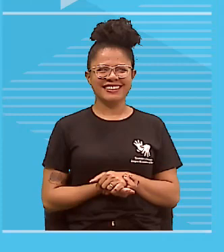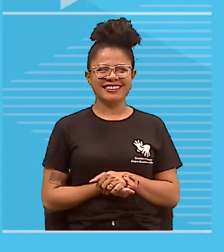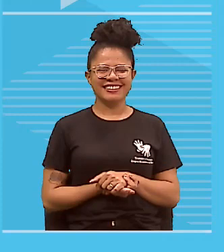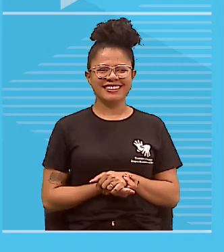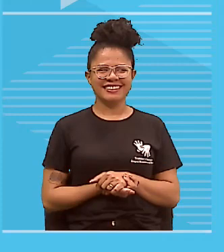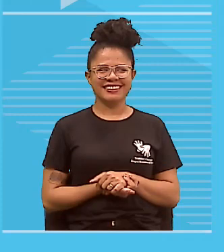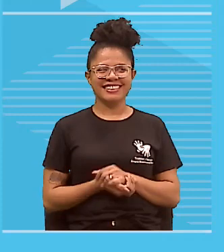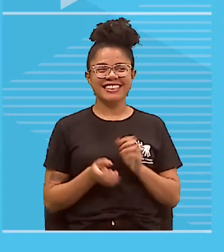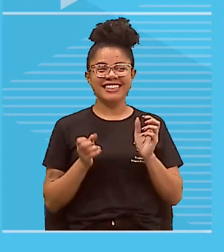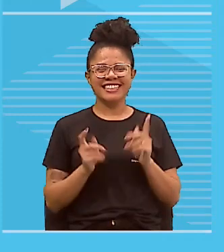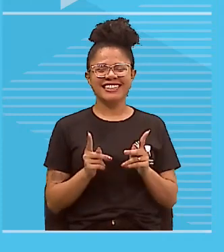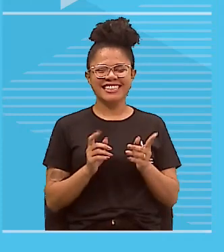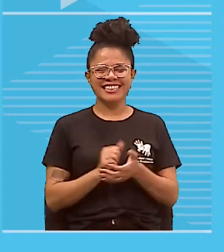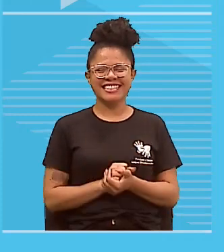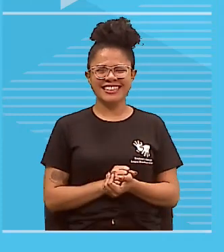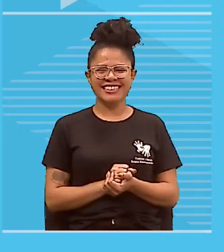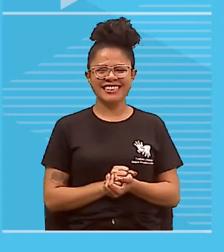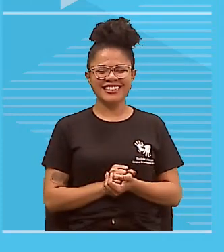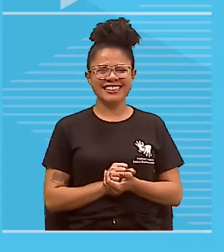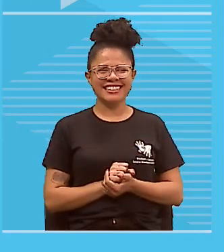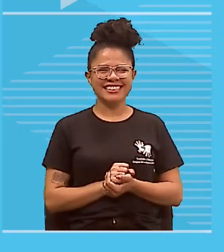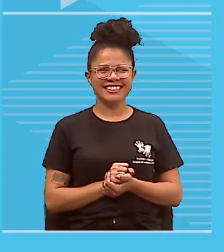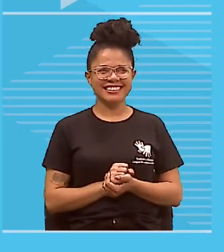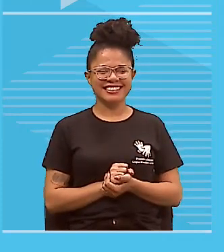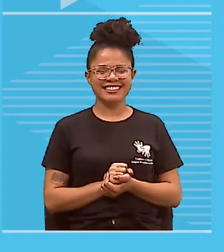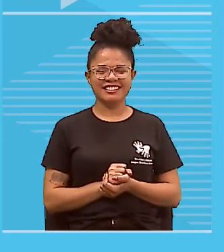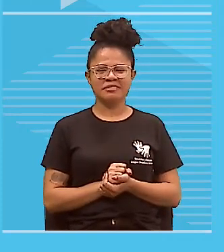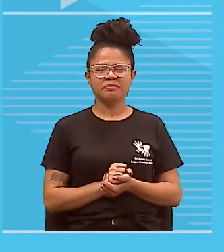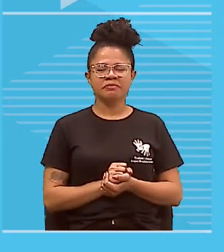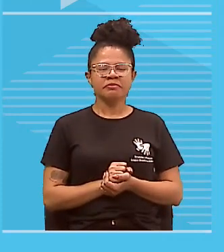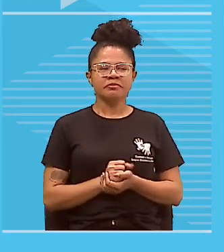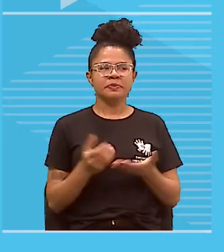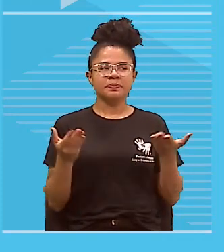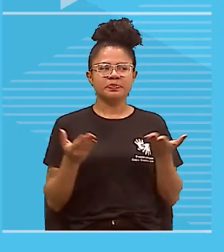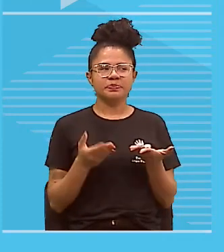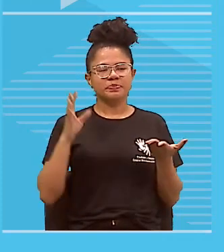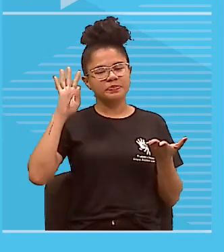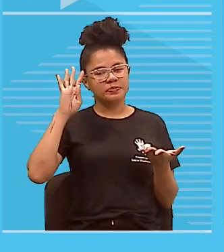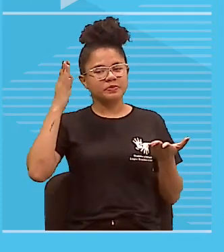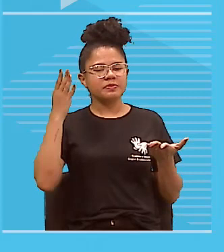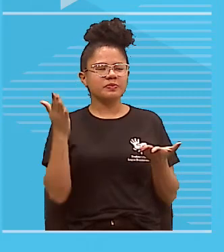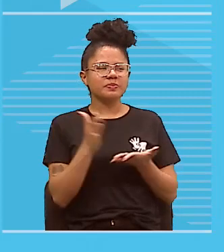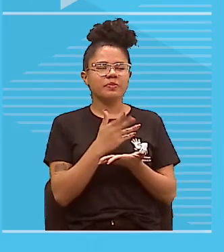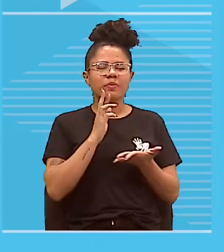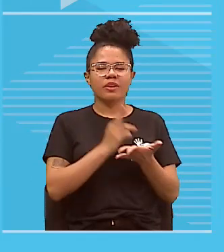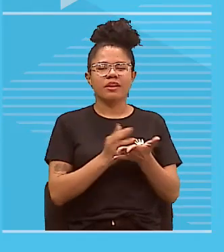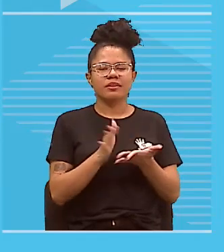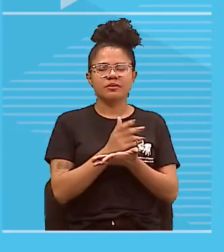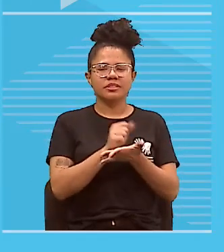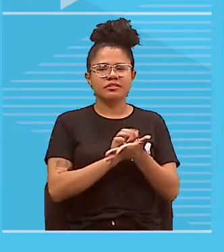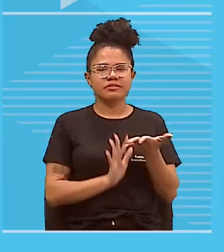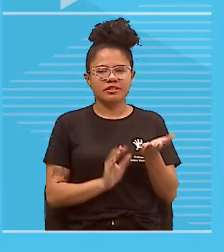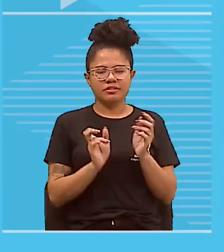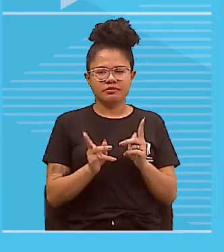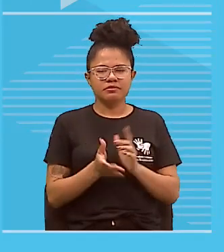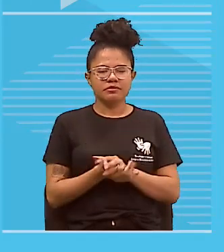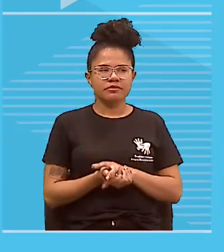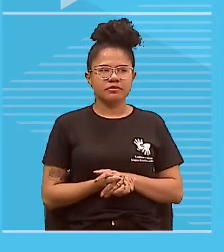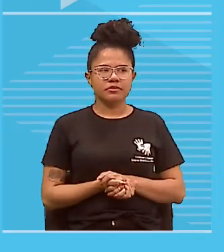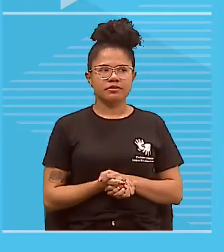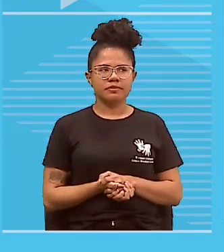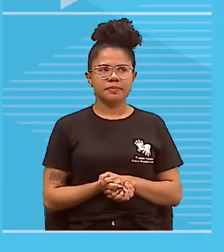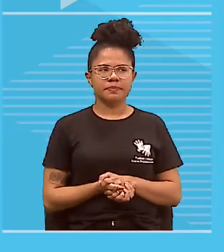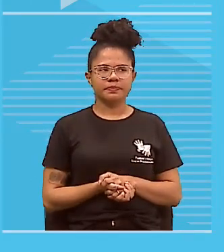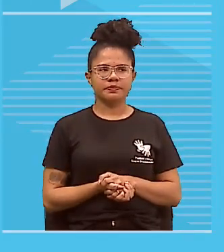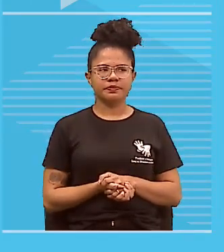planeta, tá bom? Engoli ali um G, não foi? E aí a gente vai resolver algumas questões hoje, como a gente sempre faz. A gente vai